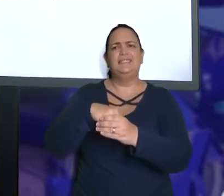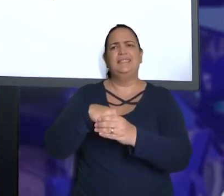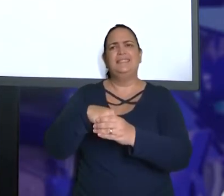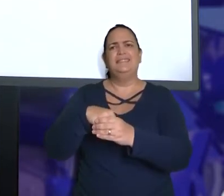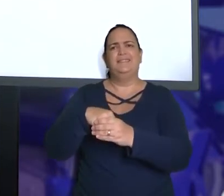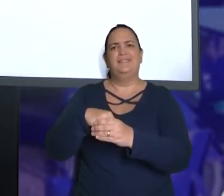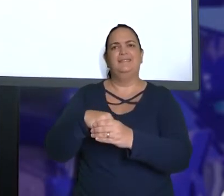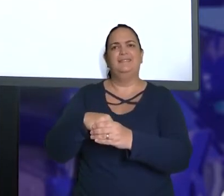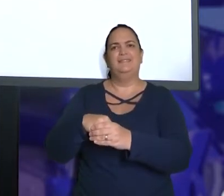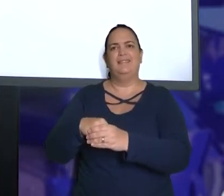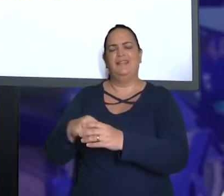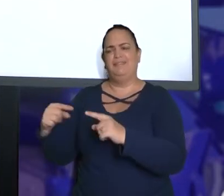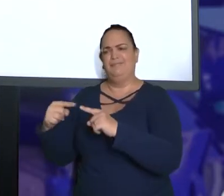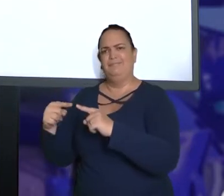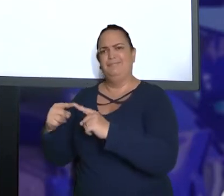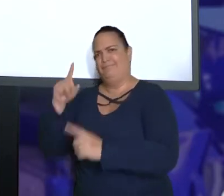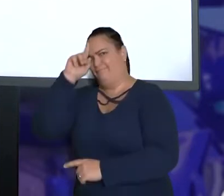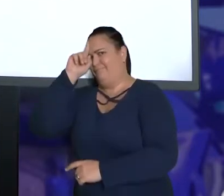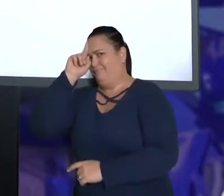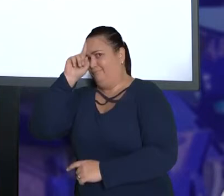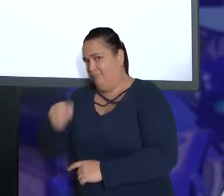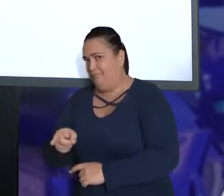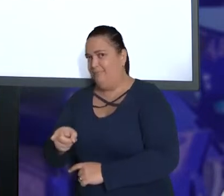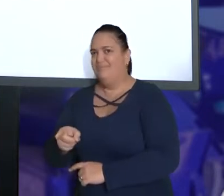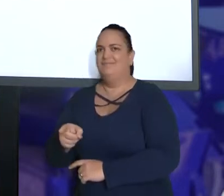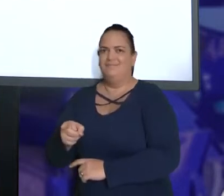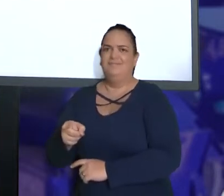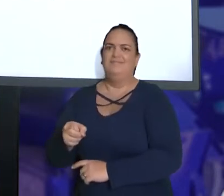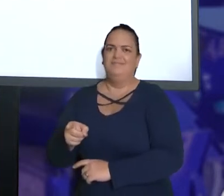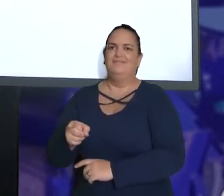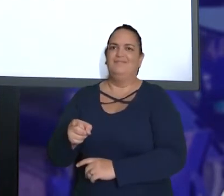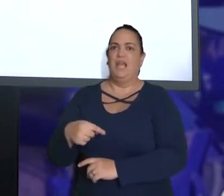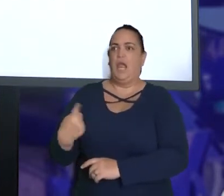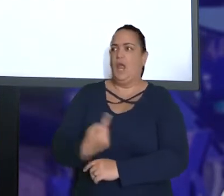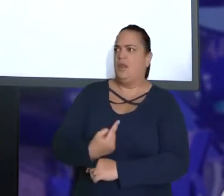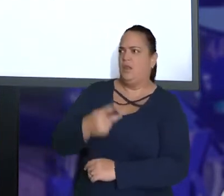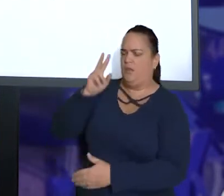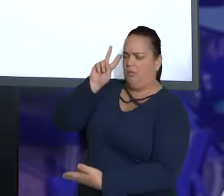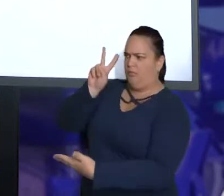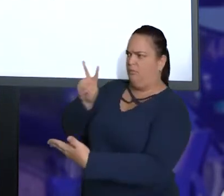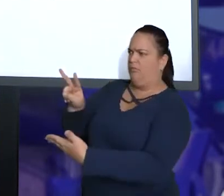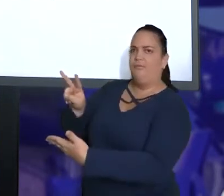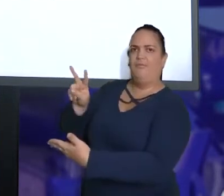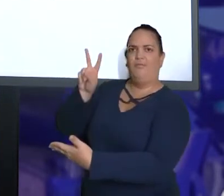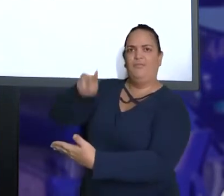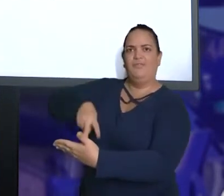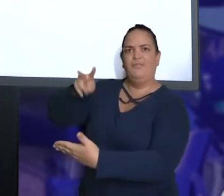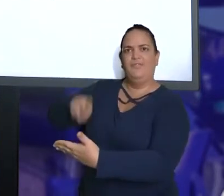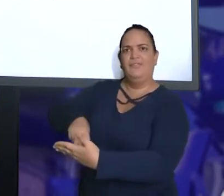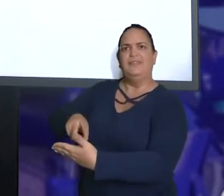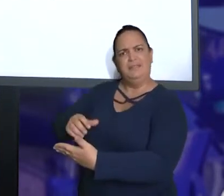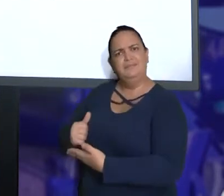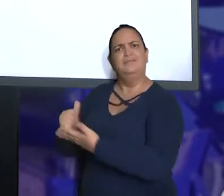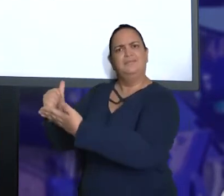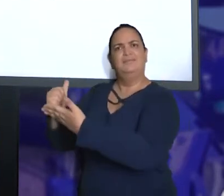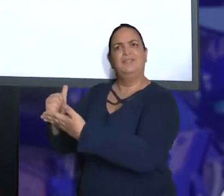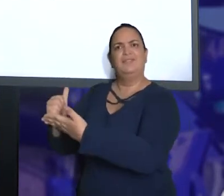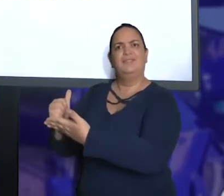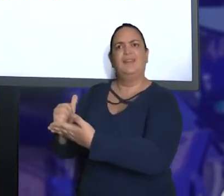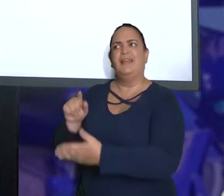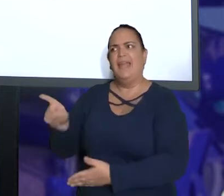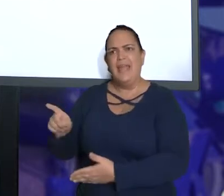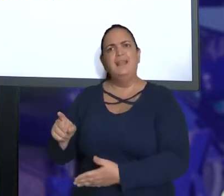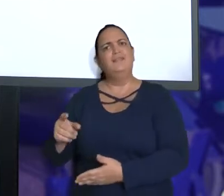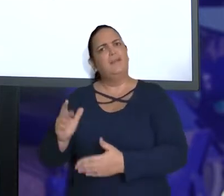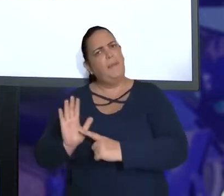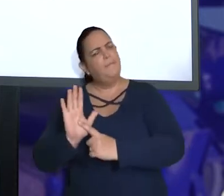falei para vocês que no final do texto, ele vai fazer com que nós, leitores, possamos contribuir. Ele vai propor uma solução.